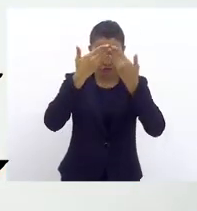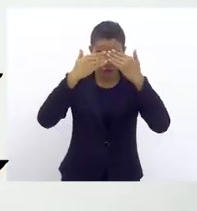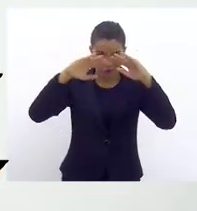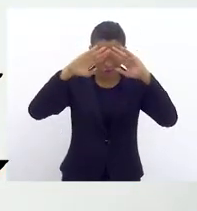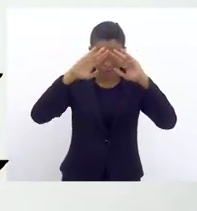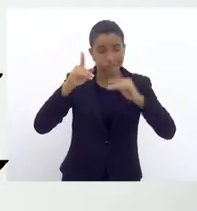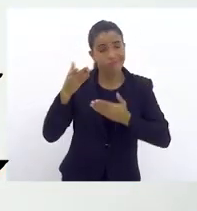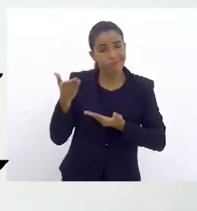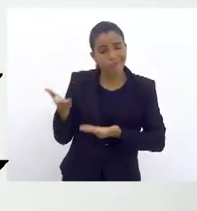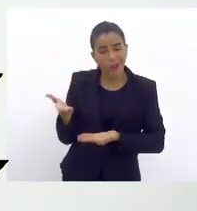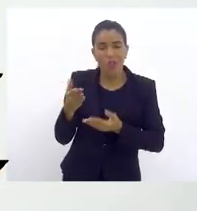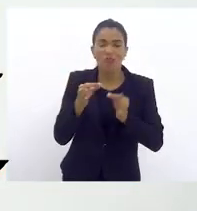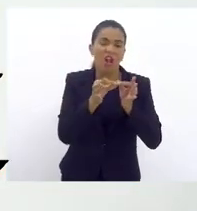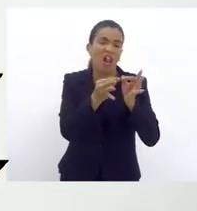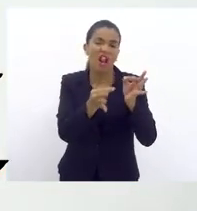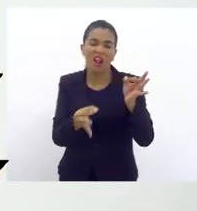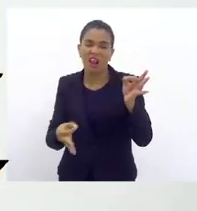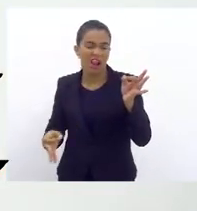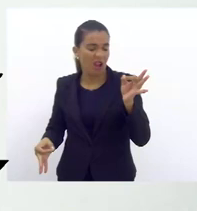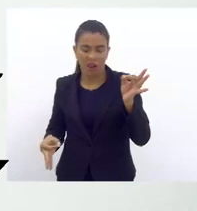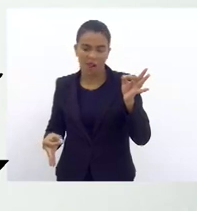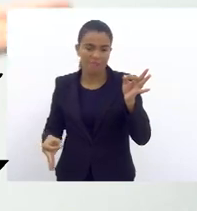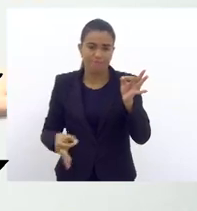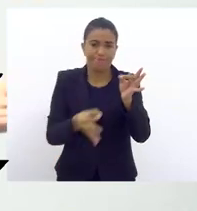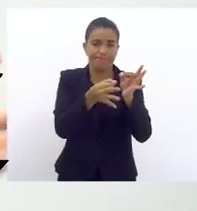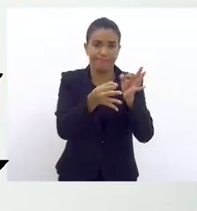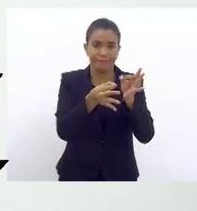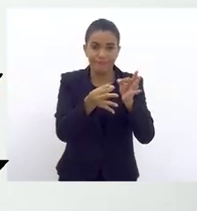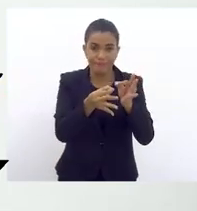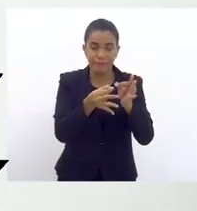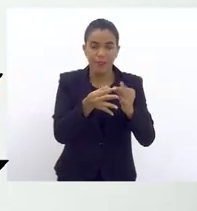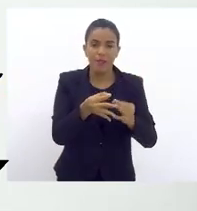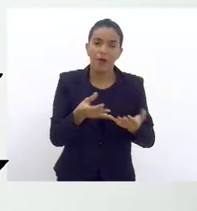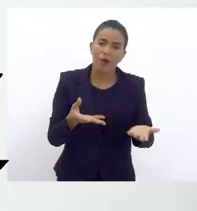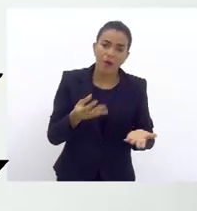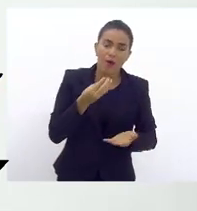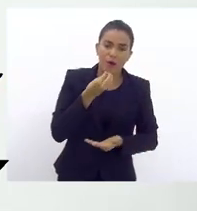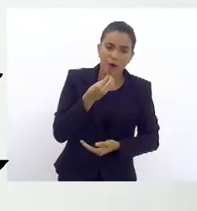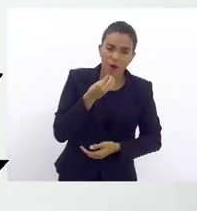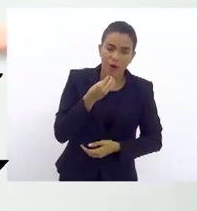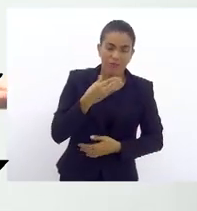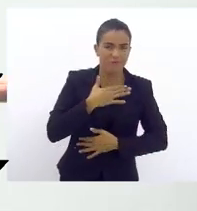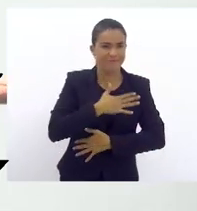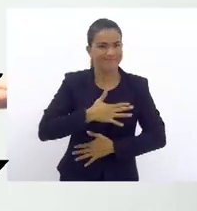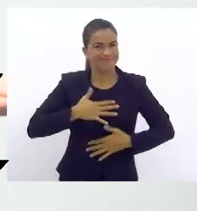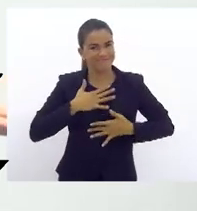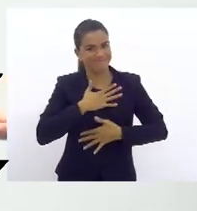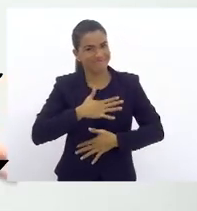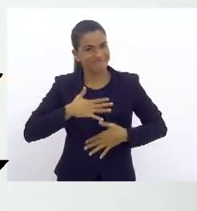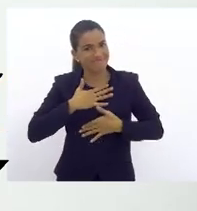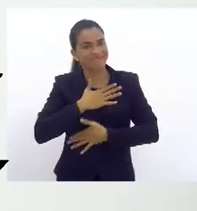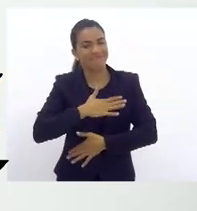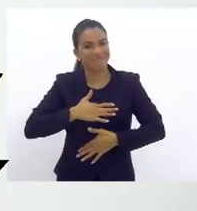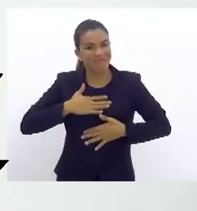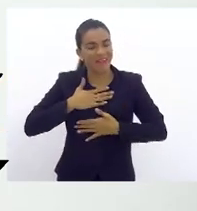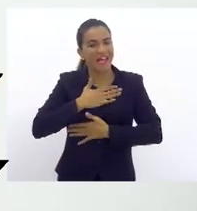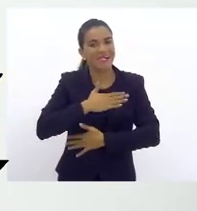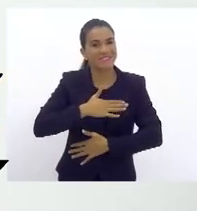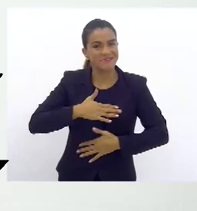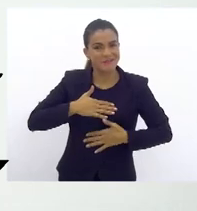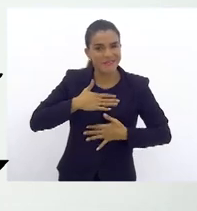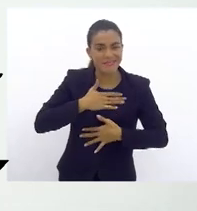eu não vou me estender muito é lógico que assim muito satisfeita com essa